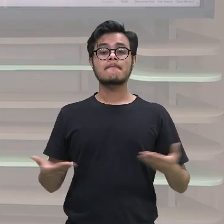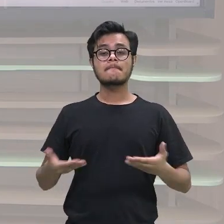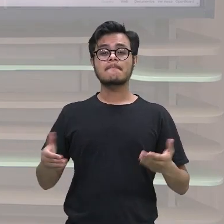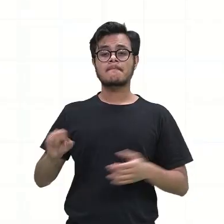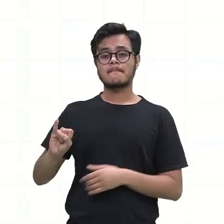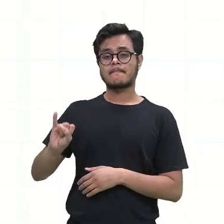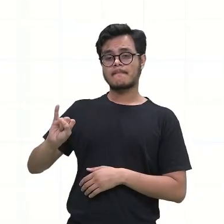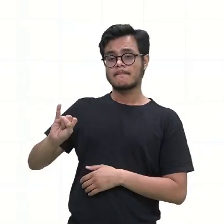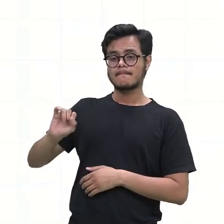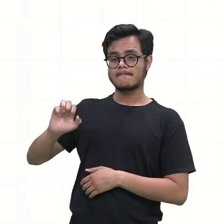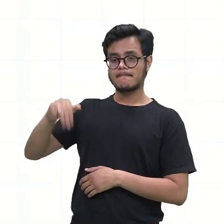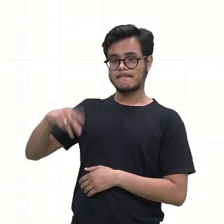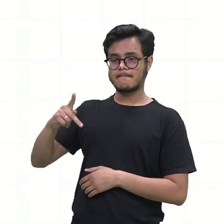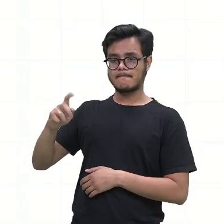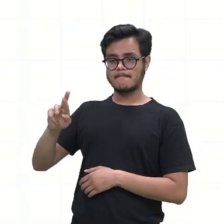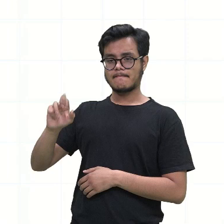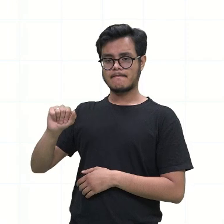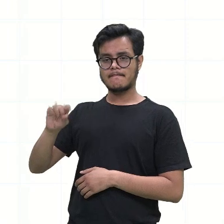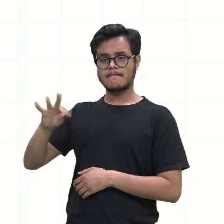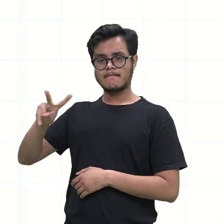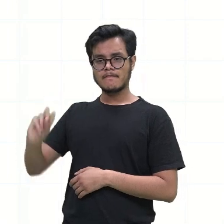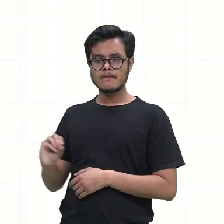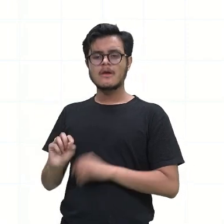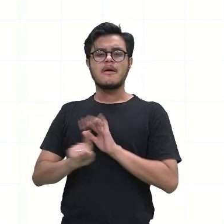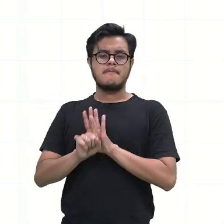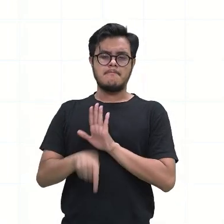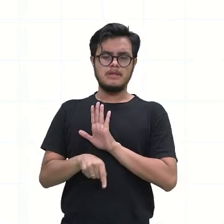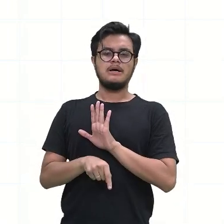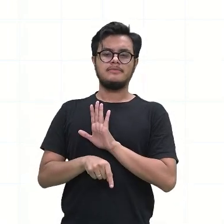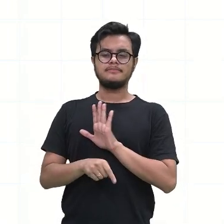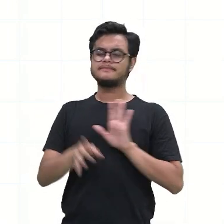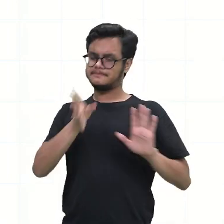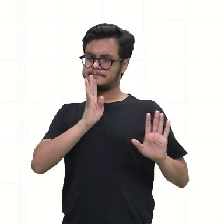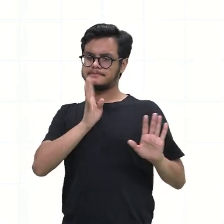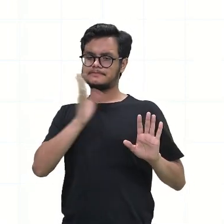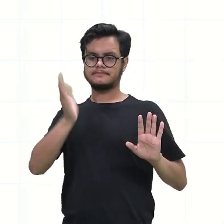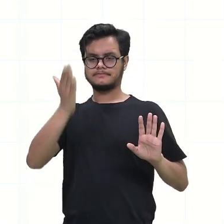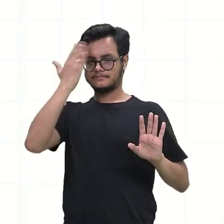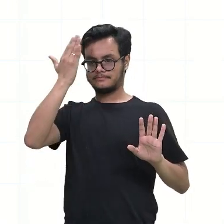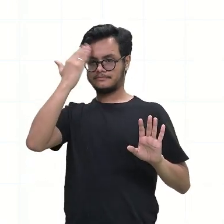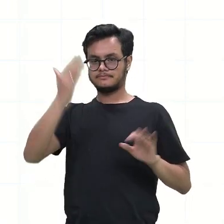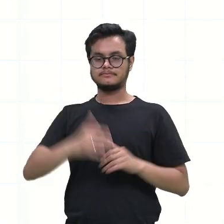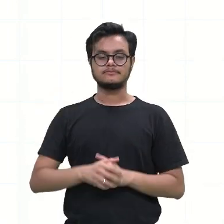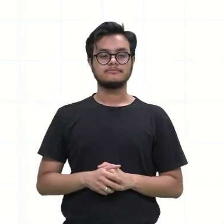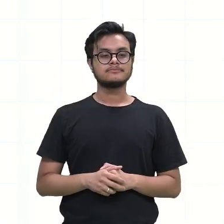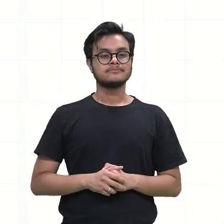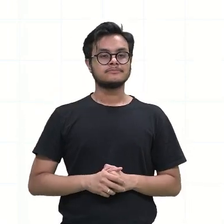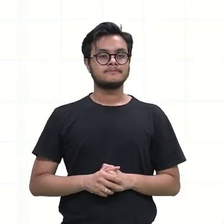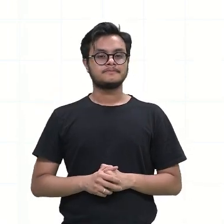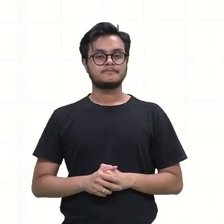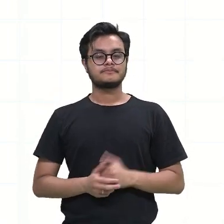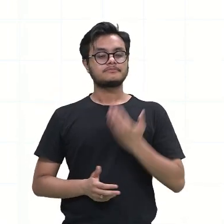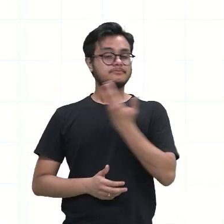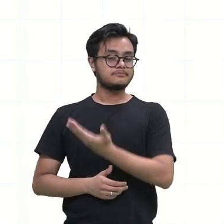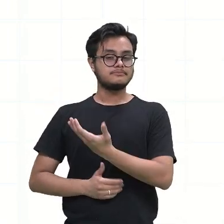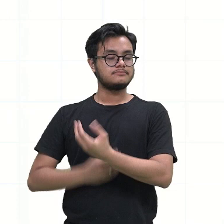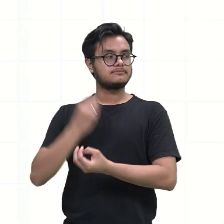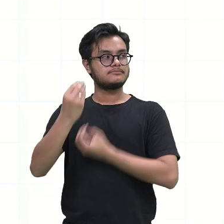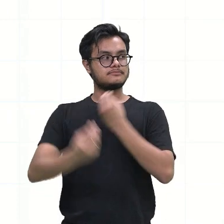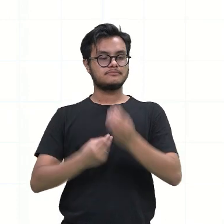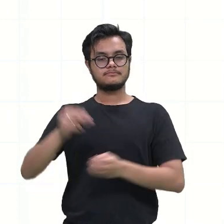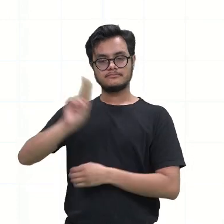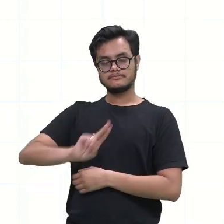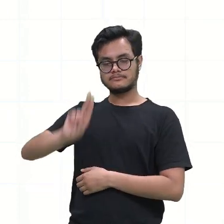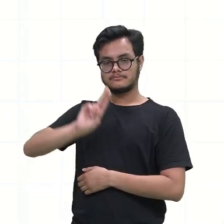modo imperativo. O modo imperativo você já conhece, tenho certeza. Olha só. Modo imperativo.